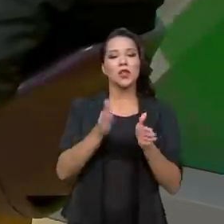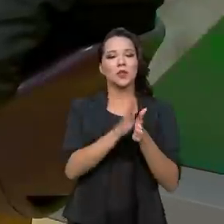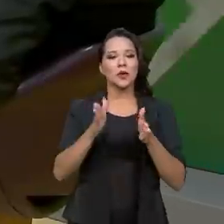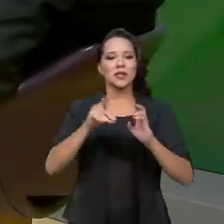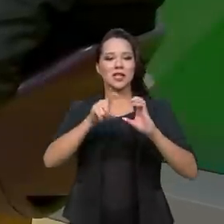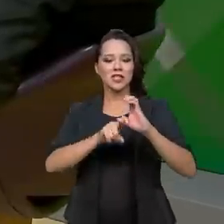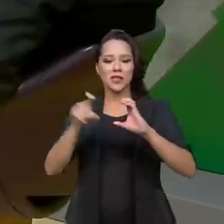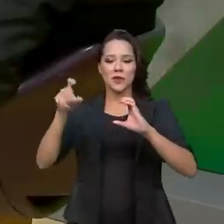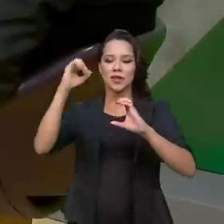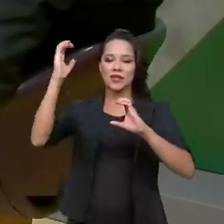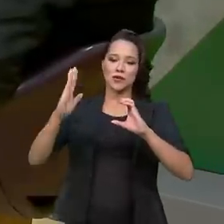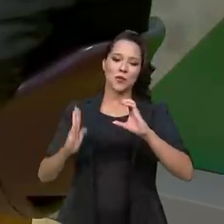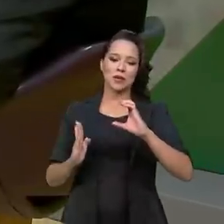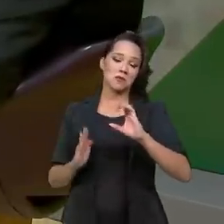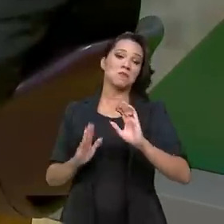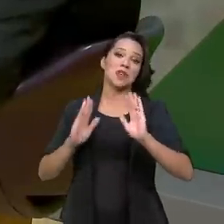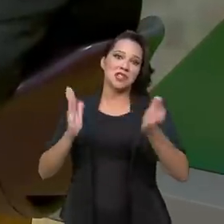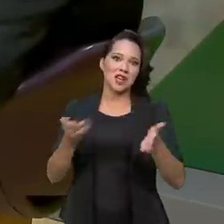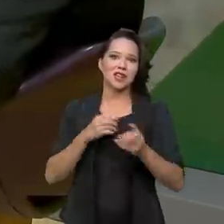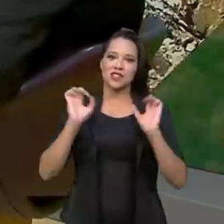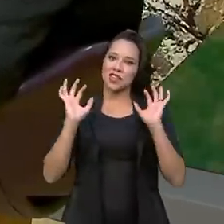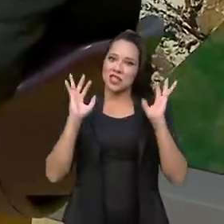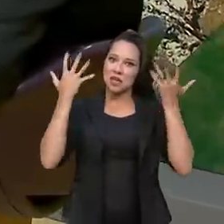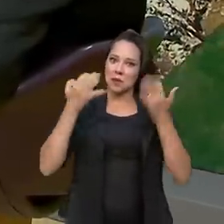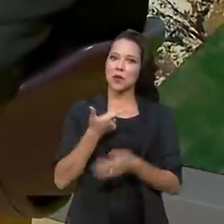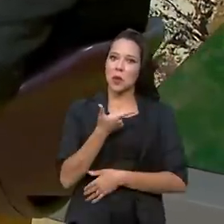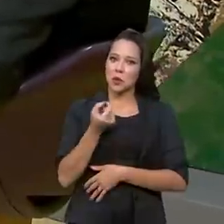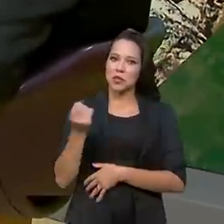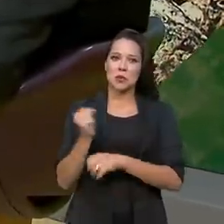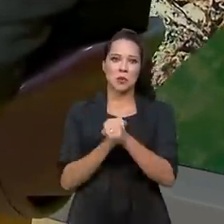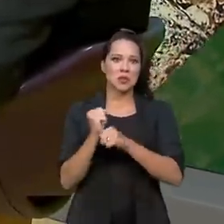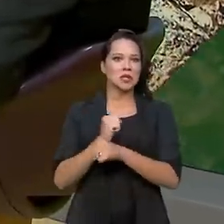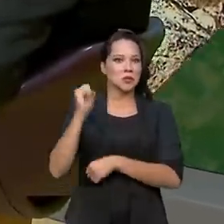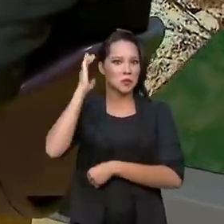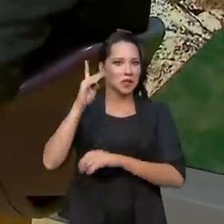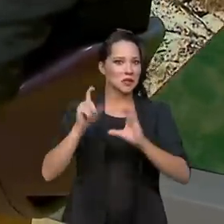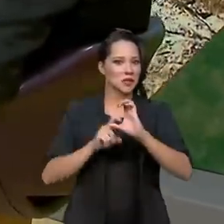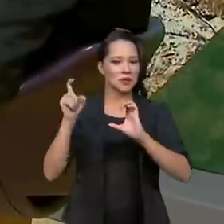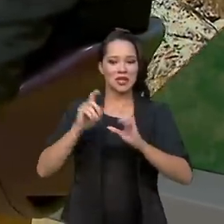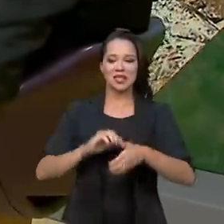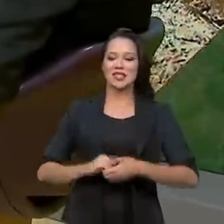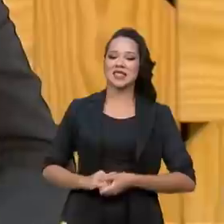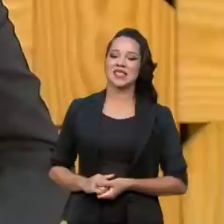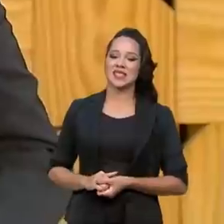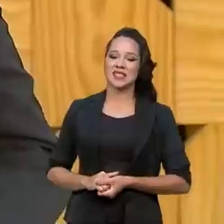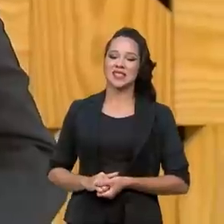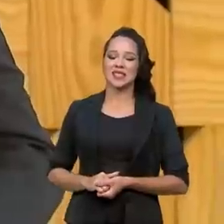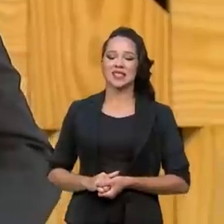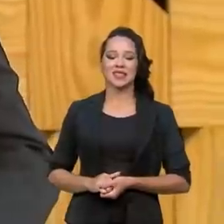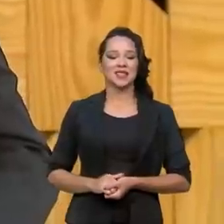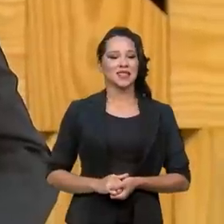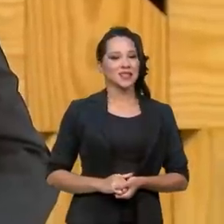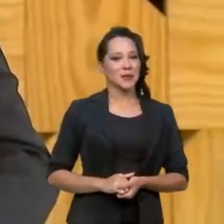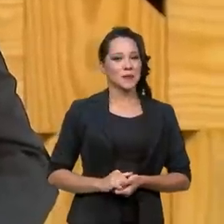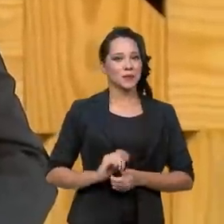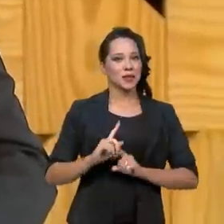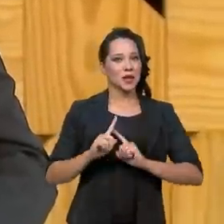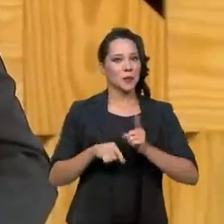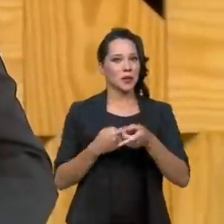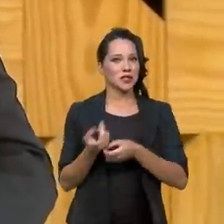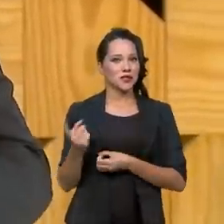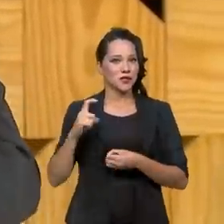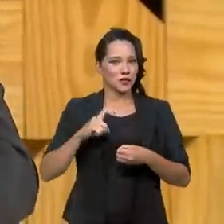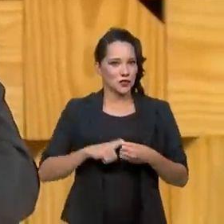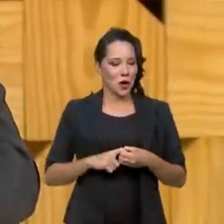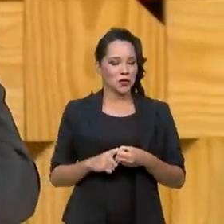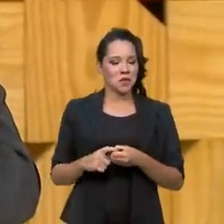processo de independência do país, já que estamos comemorando 200 anos de Brasil independente. Certo. Daqui a pouco voltamos